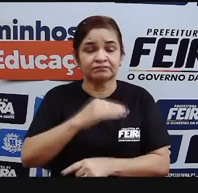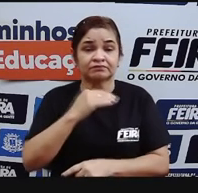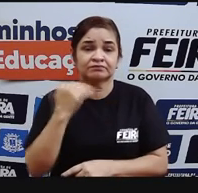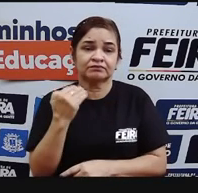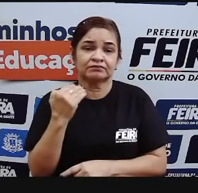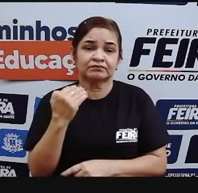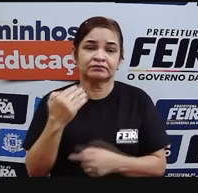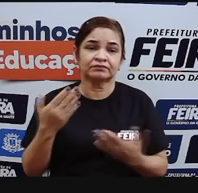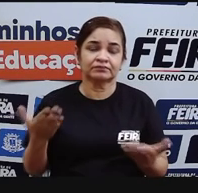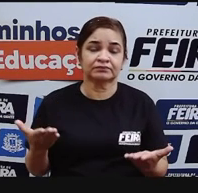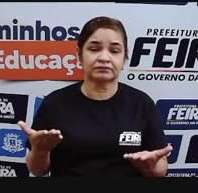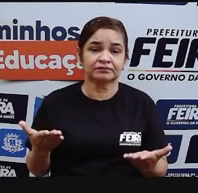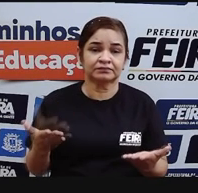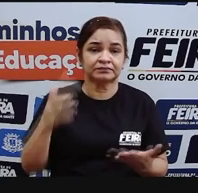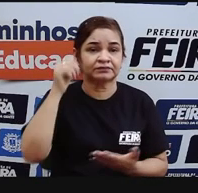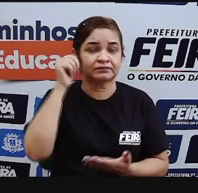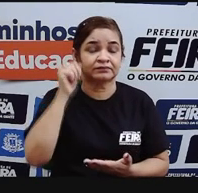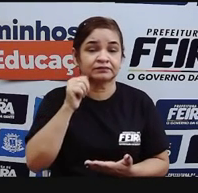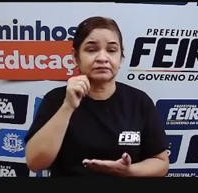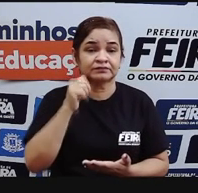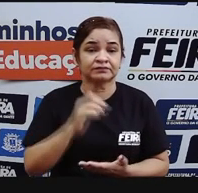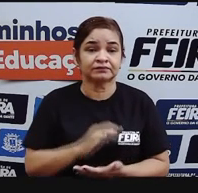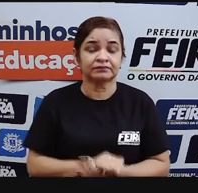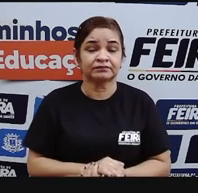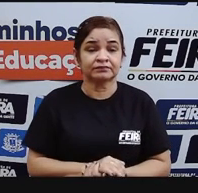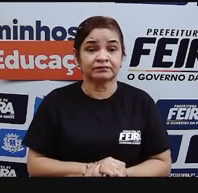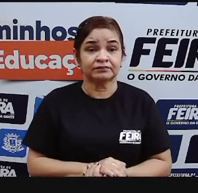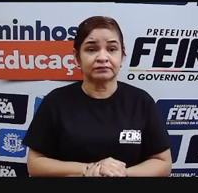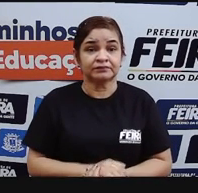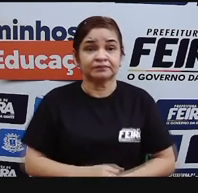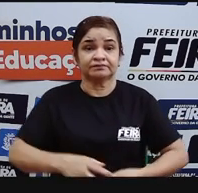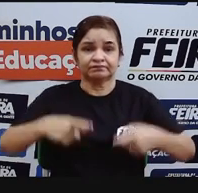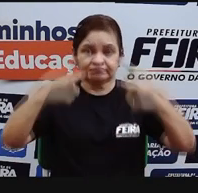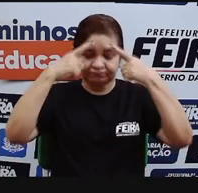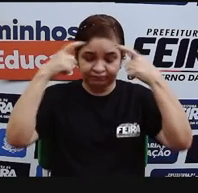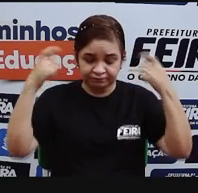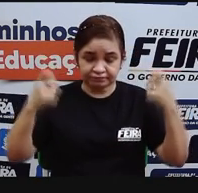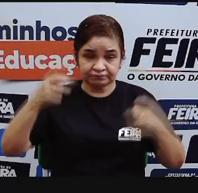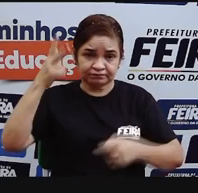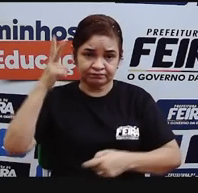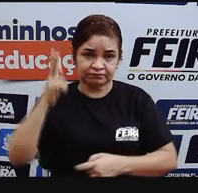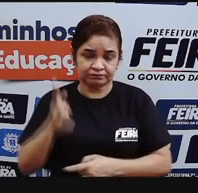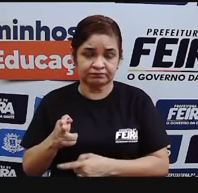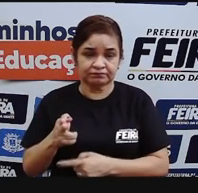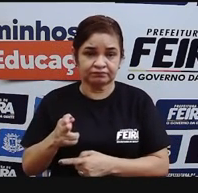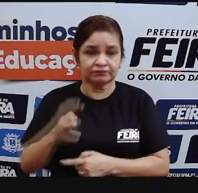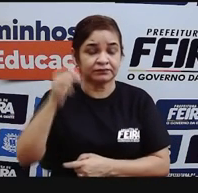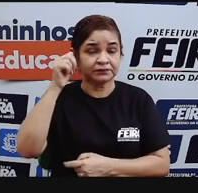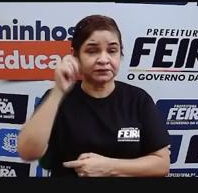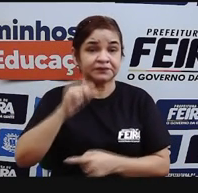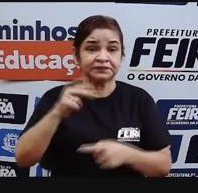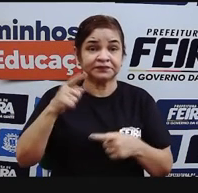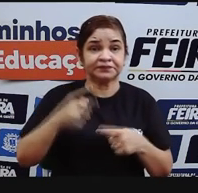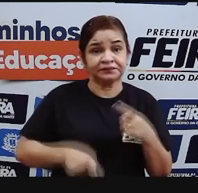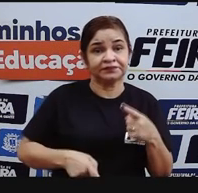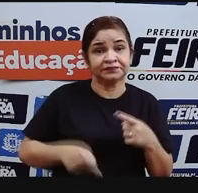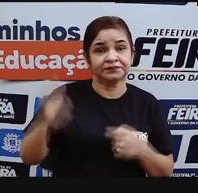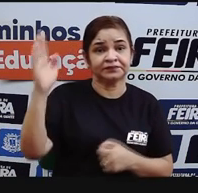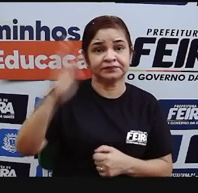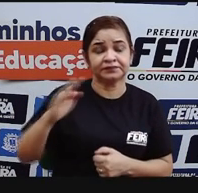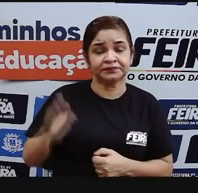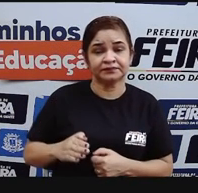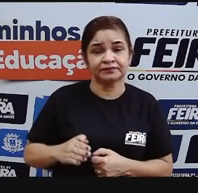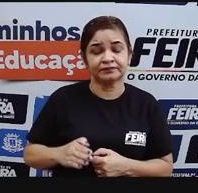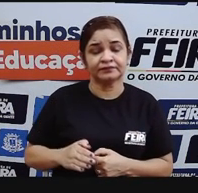do assassinato dessas mulheres. Então, a violência por arma de fogo contra as mulheres no Brasil, as